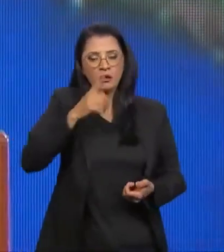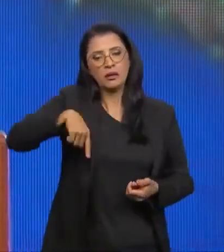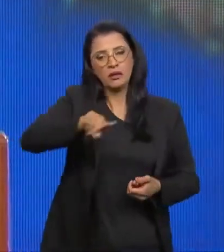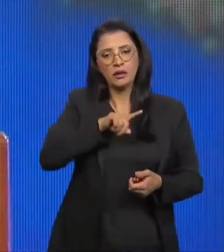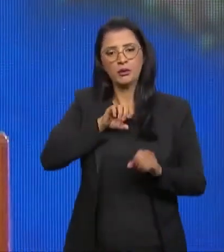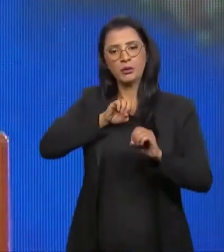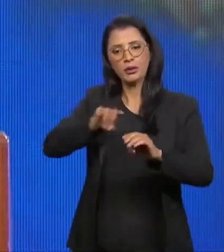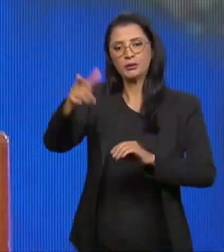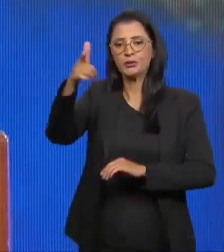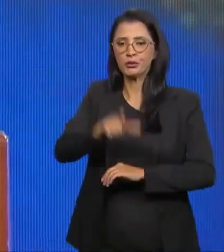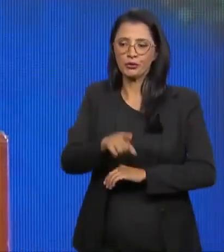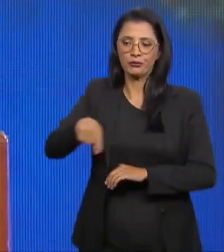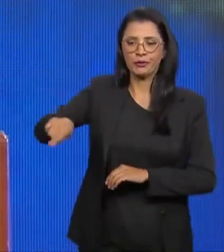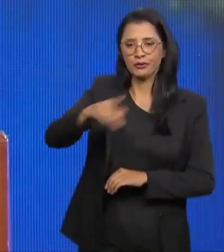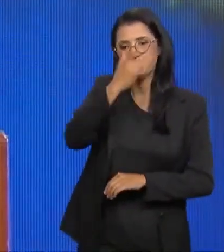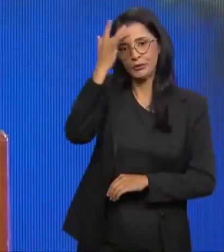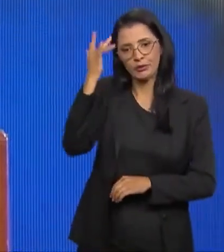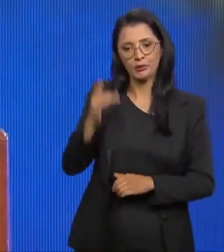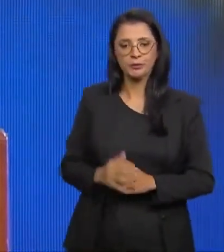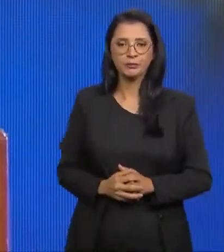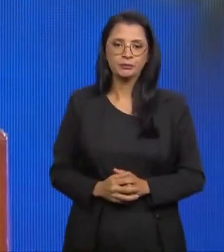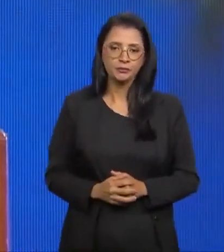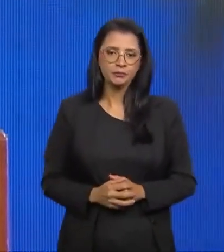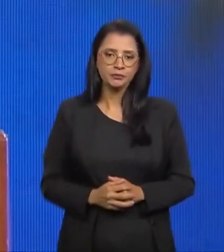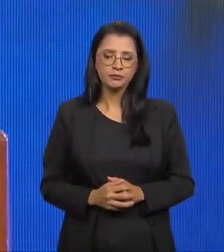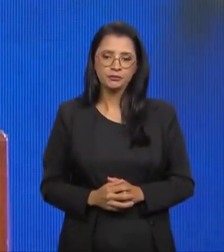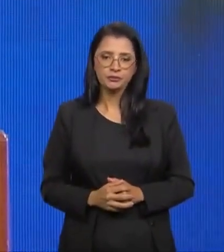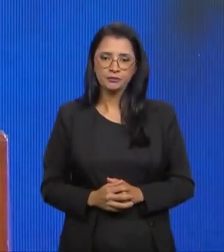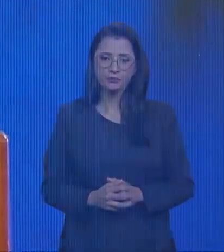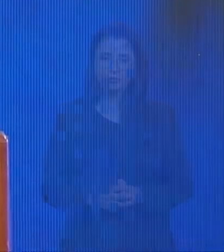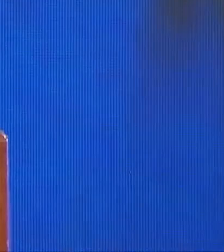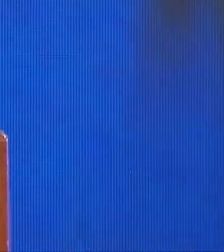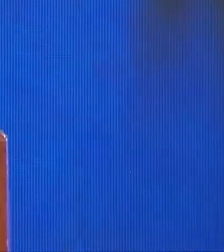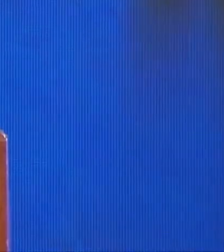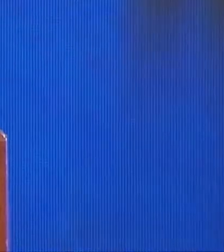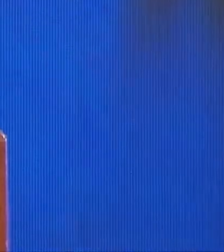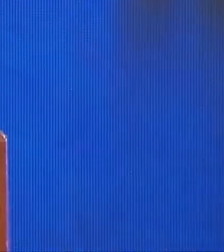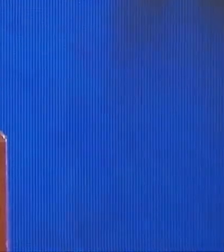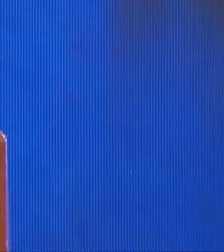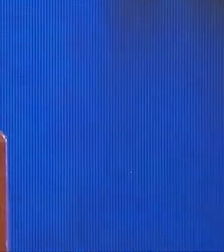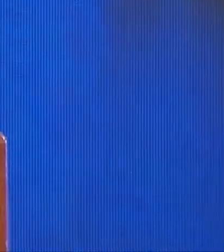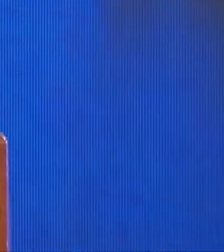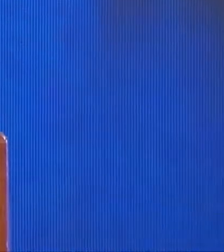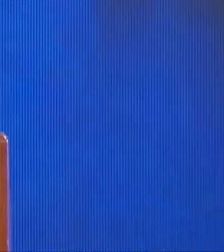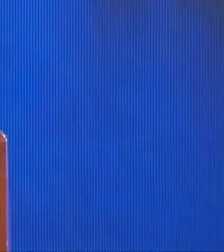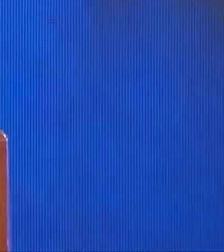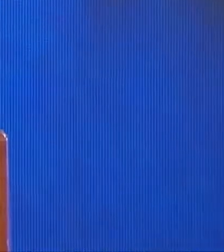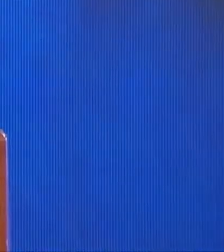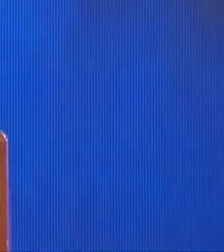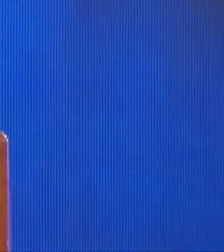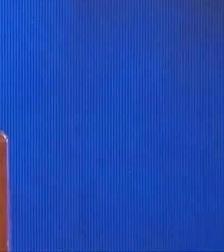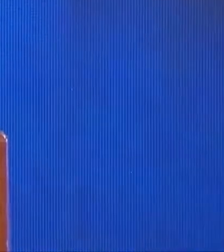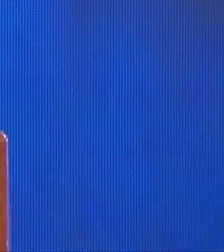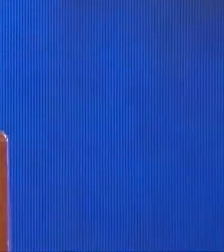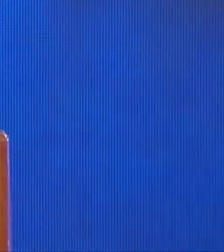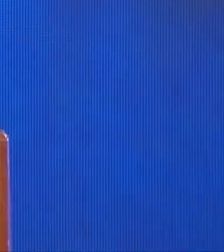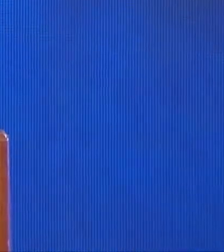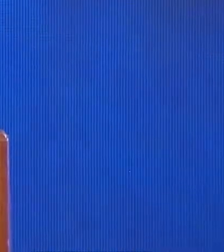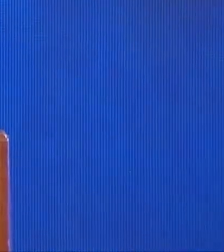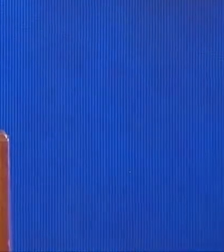reeducação dos recalcitrantes, pois a crise climática que estava batendo à porta já se